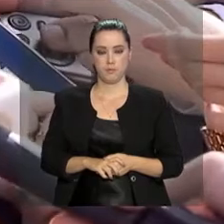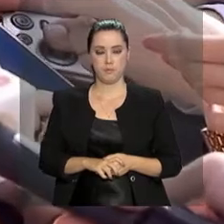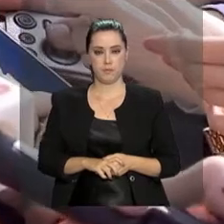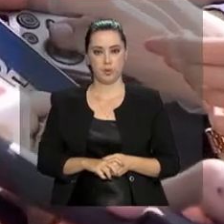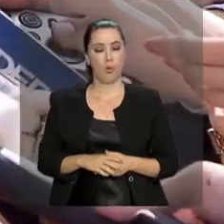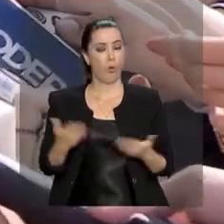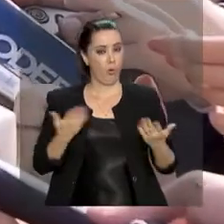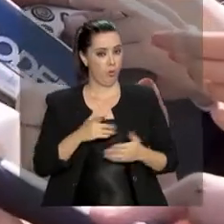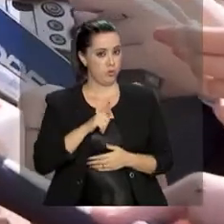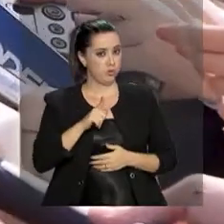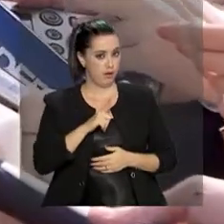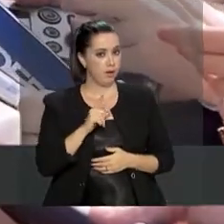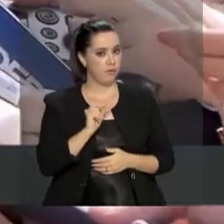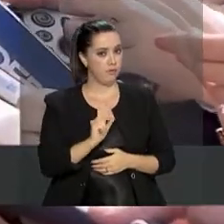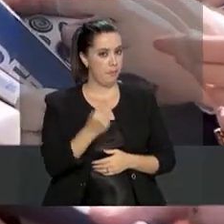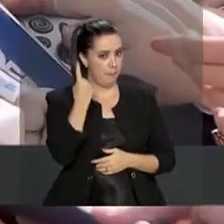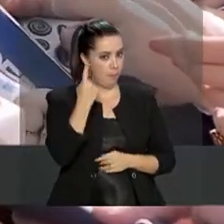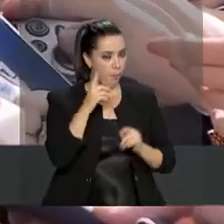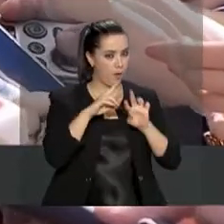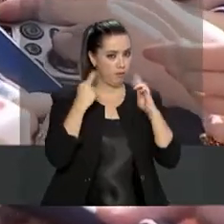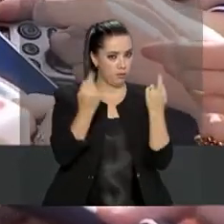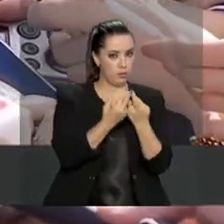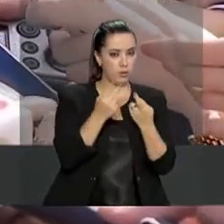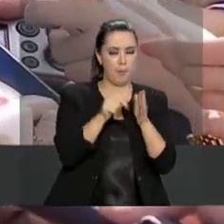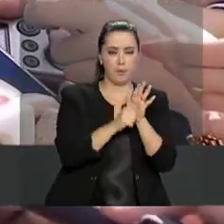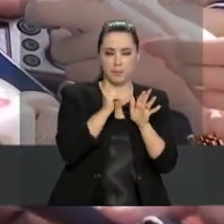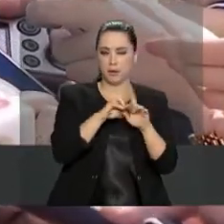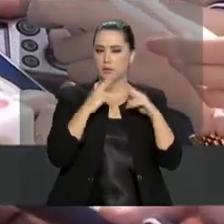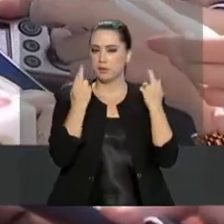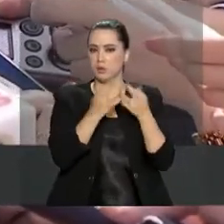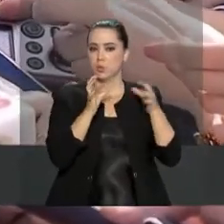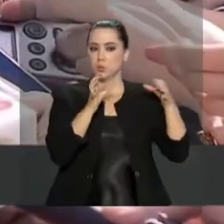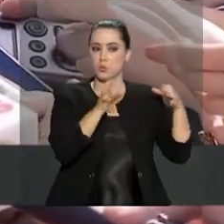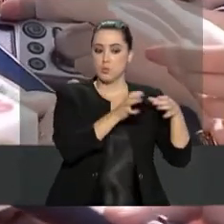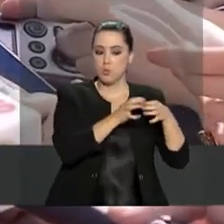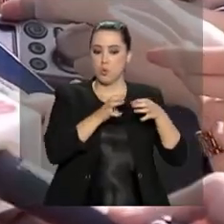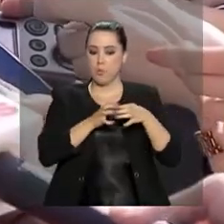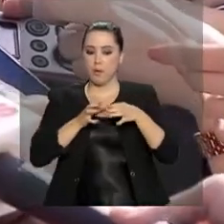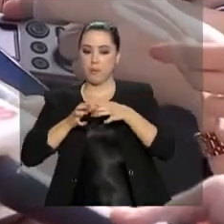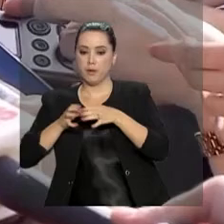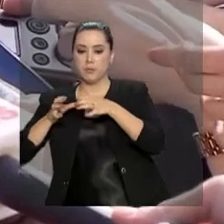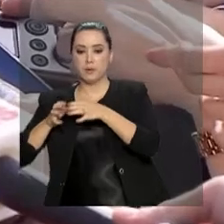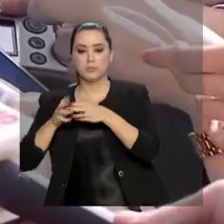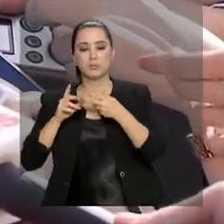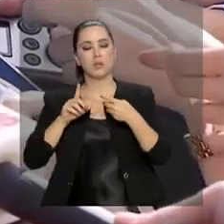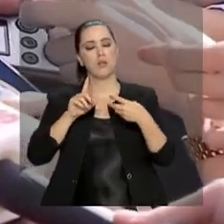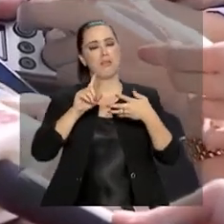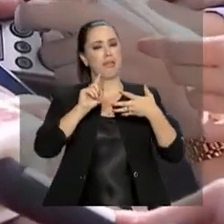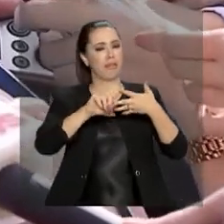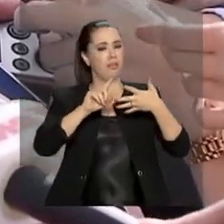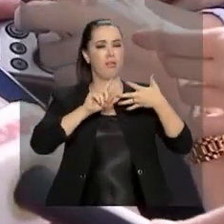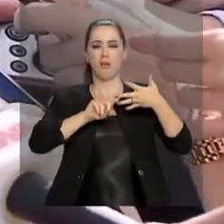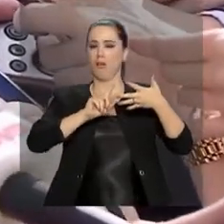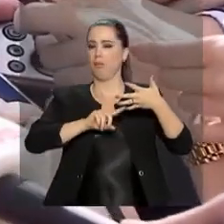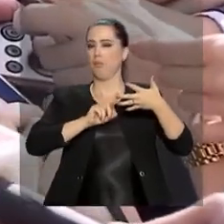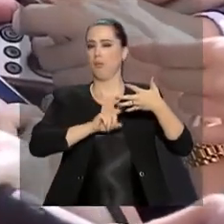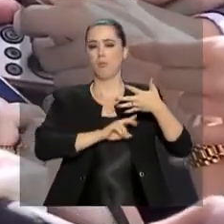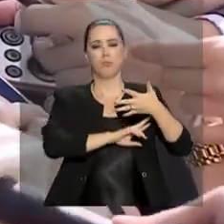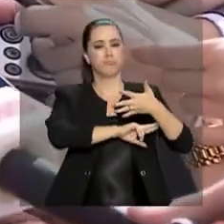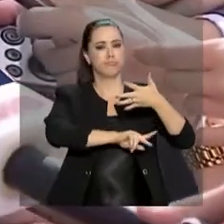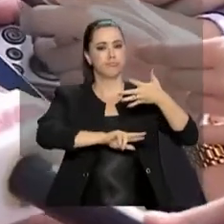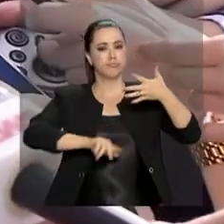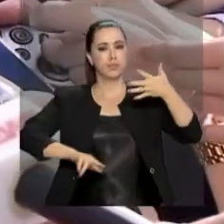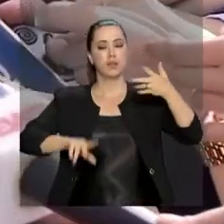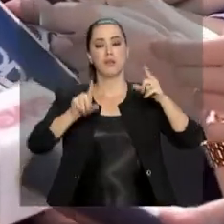primeira reunião dos primeiros grupos técnicos nós tivemos aqui é majoritariamente